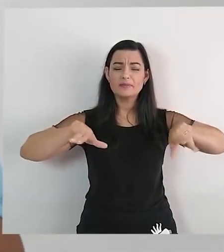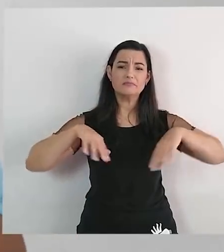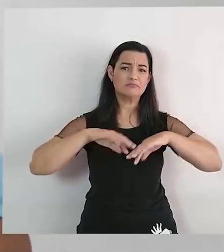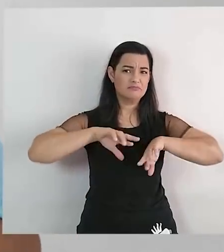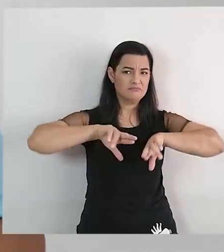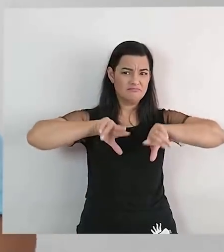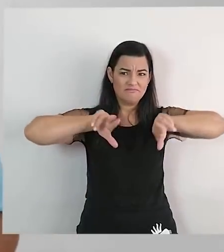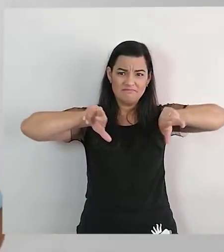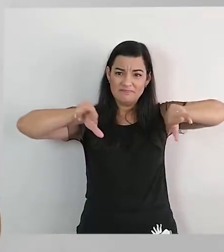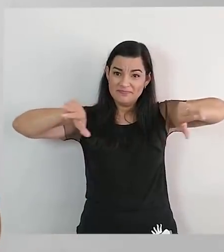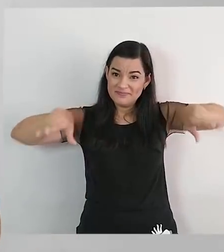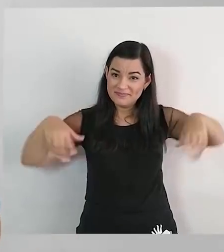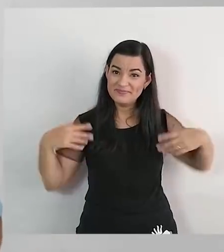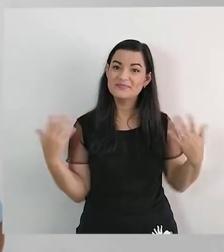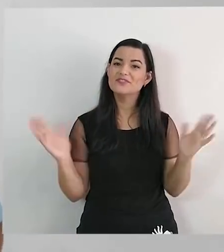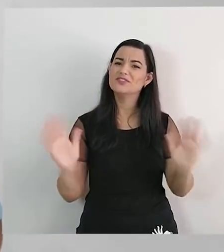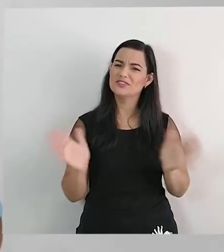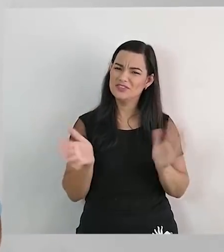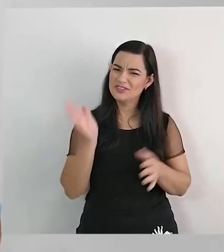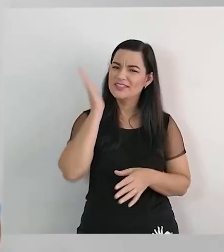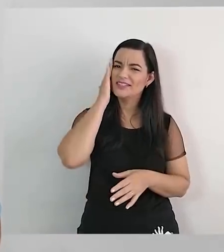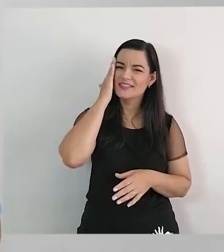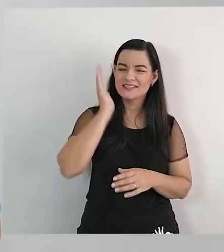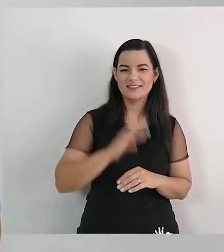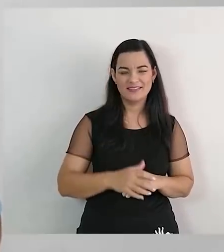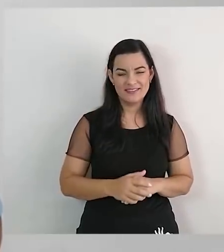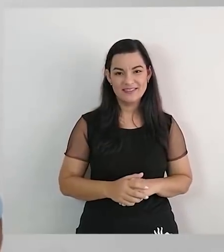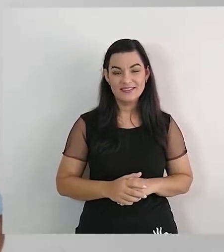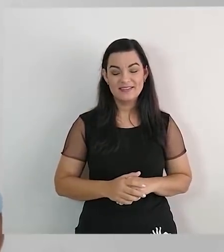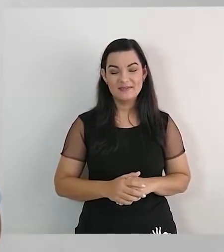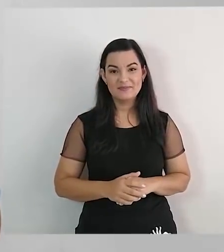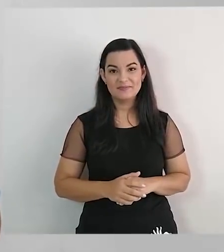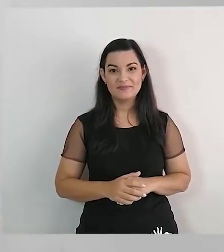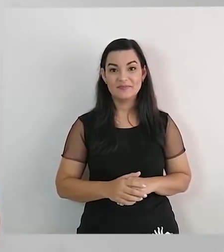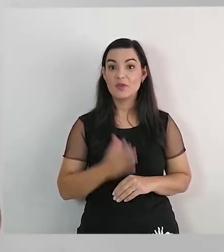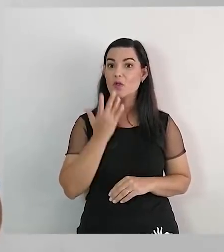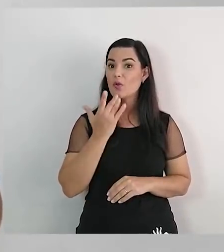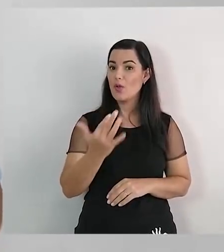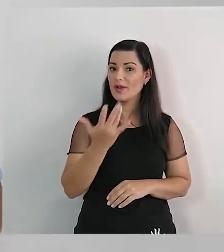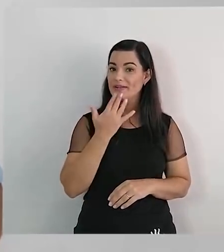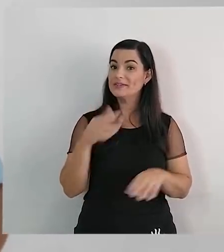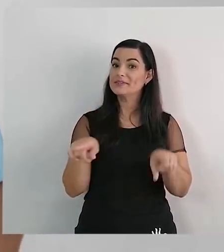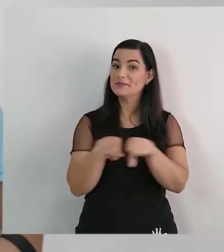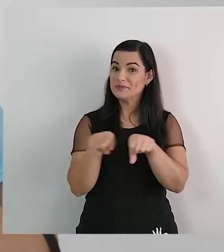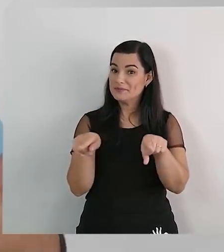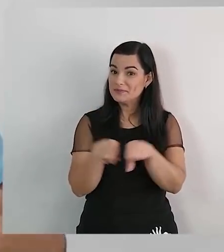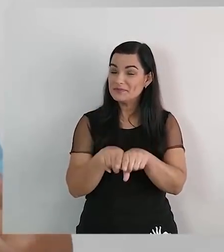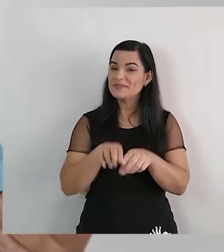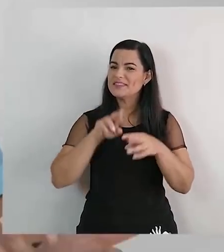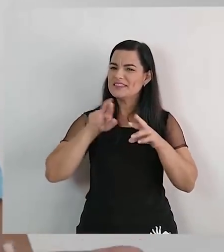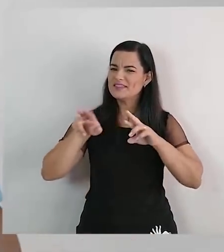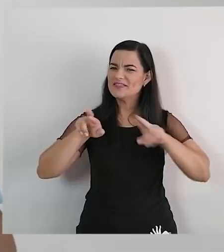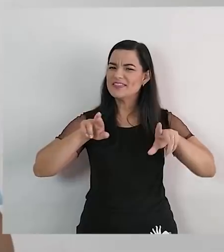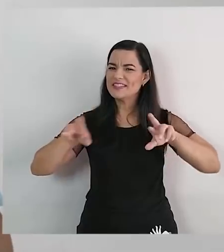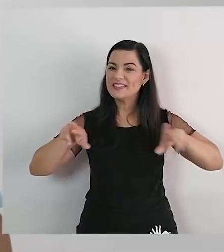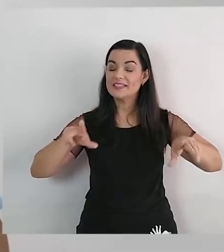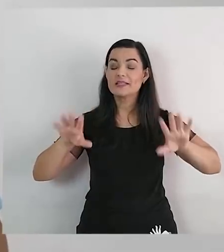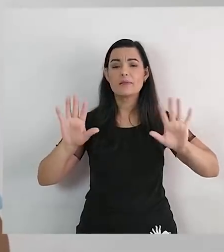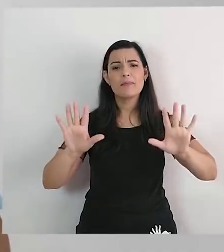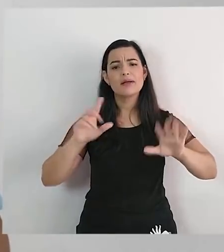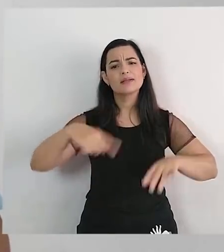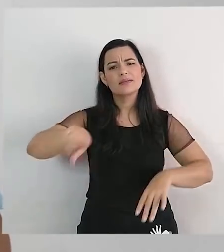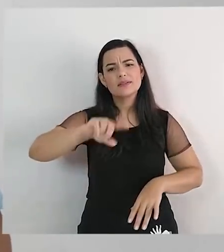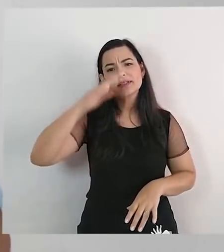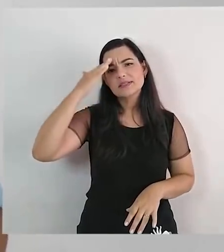cores, isso nós também já descobrimos. Agora, vocês sabiam que é exatamente por toda